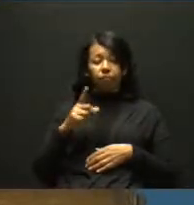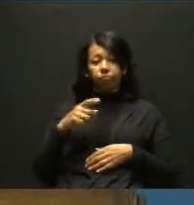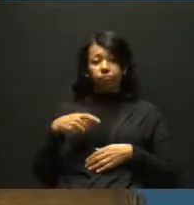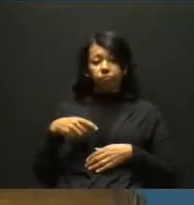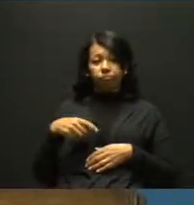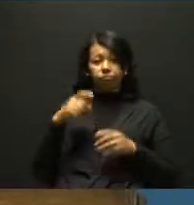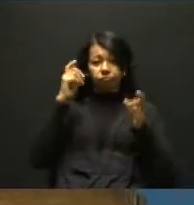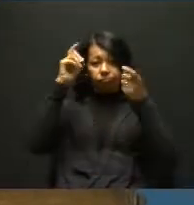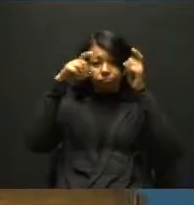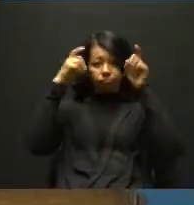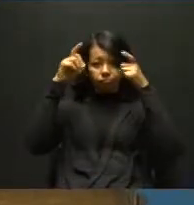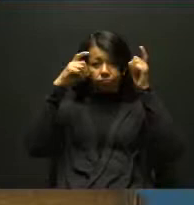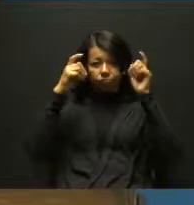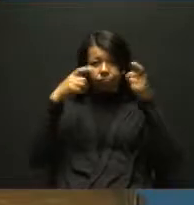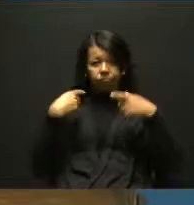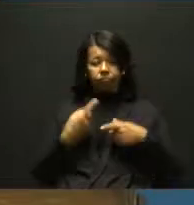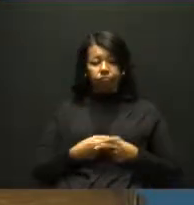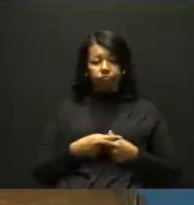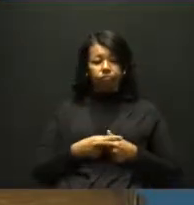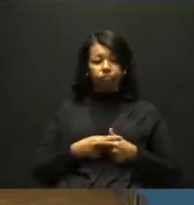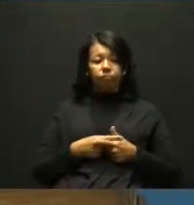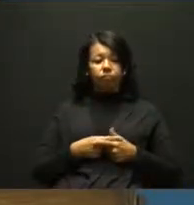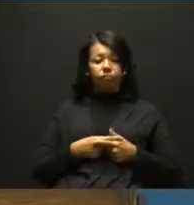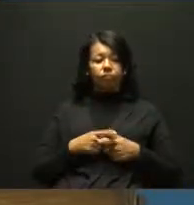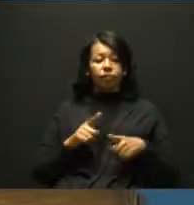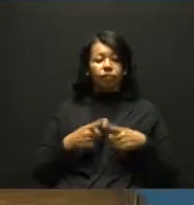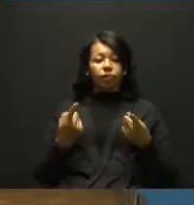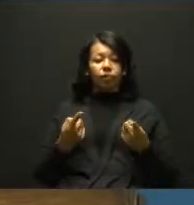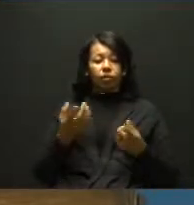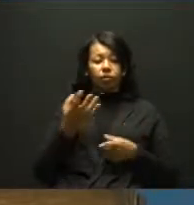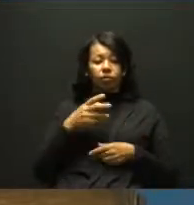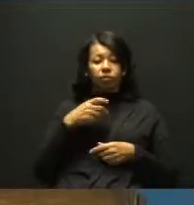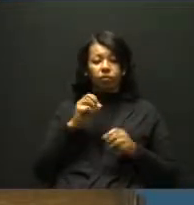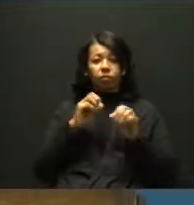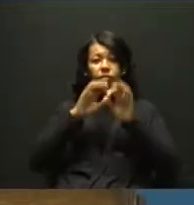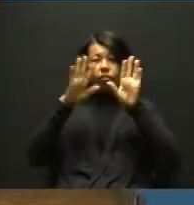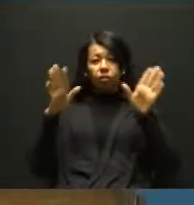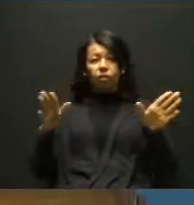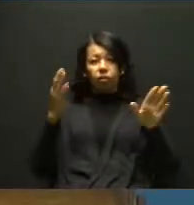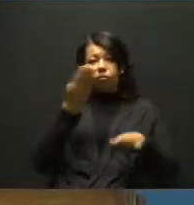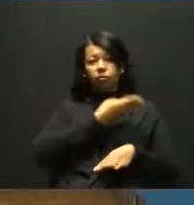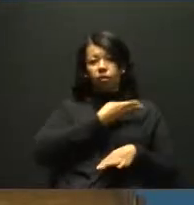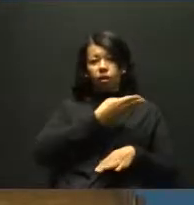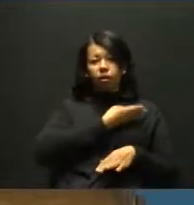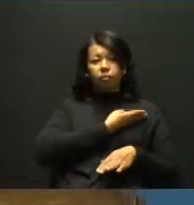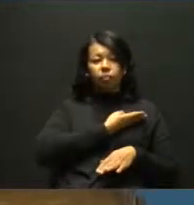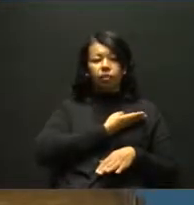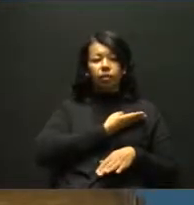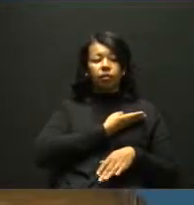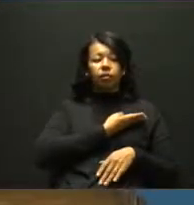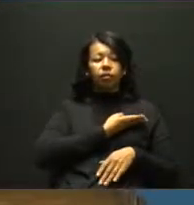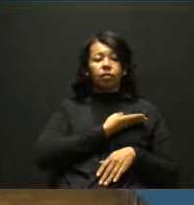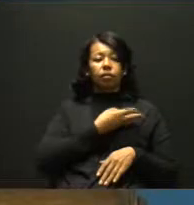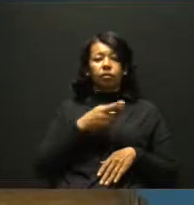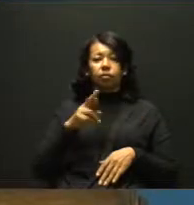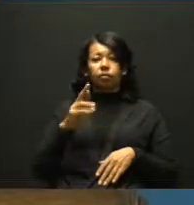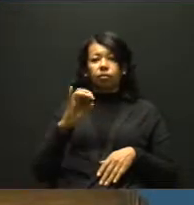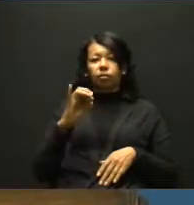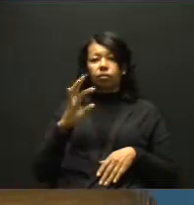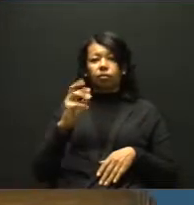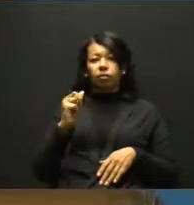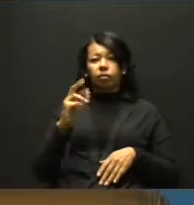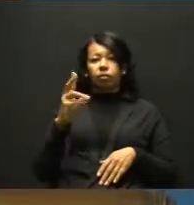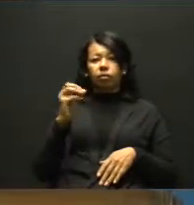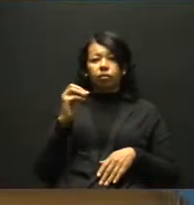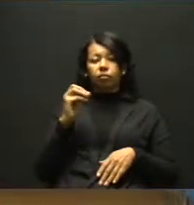muito preocupado com essa questão mas eu quero deixar um pouco mais claro ainda o nosso amigo digníssimo semitismo e deixam